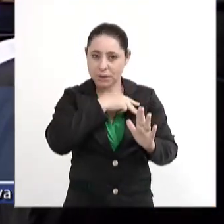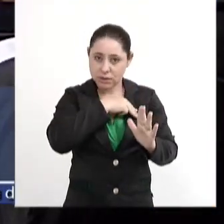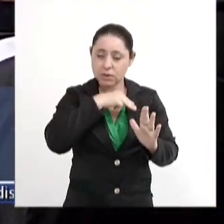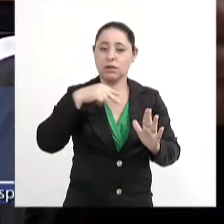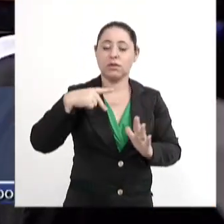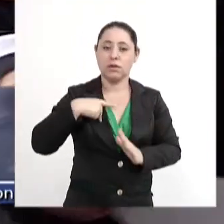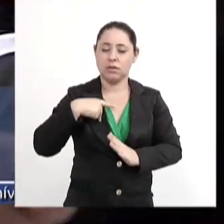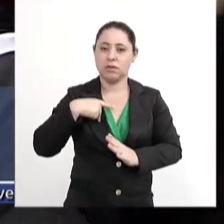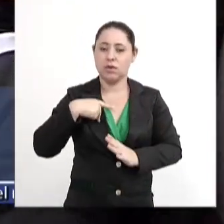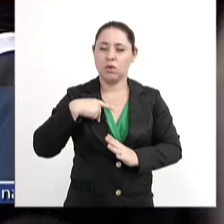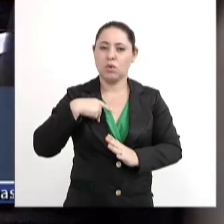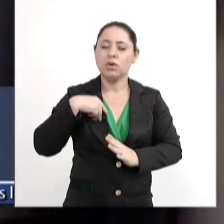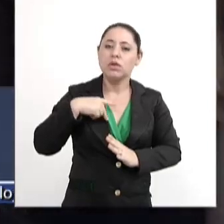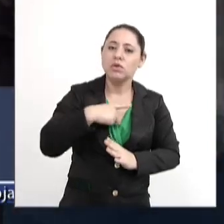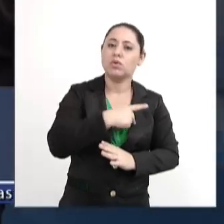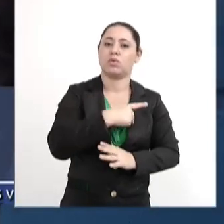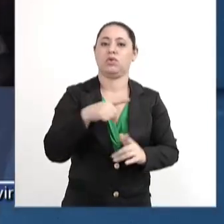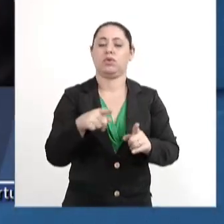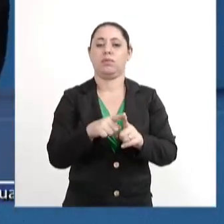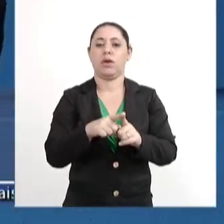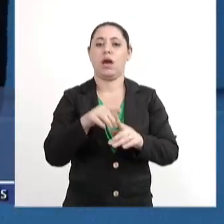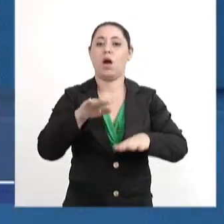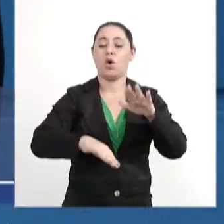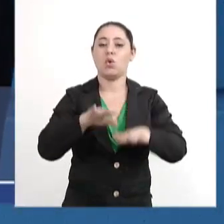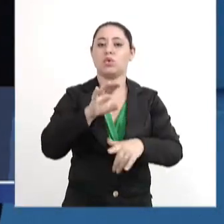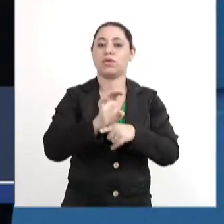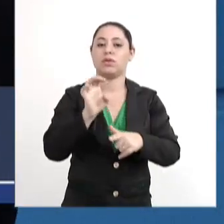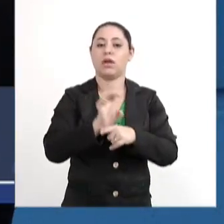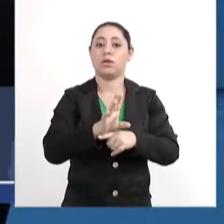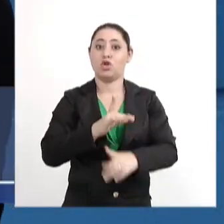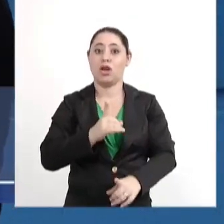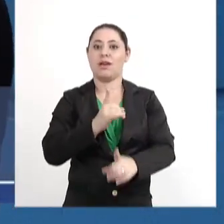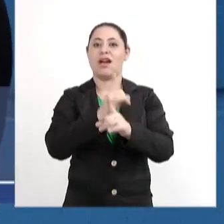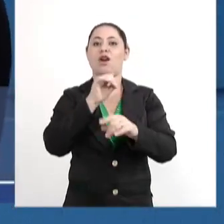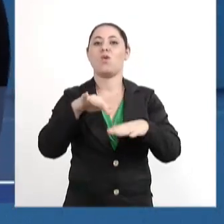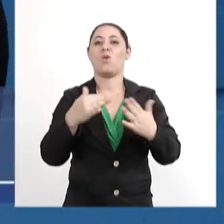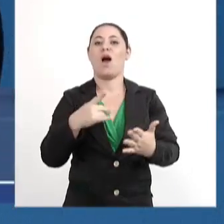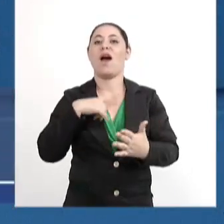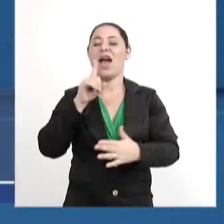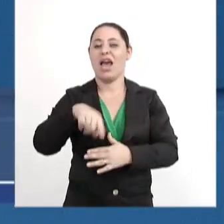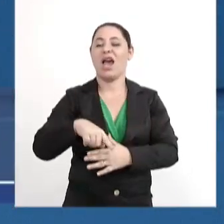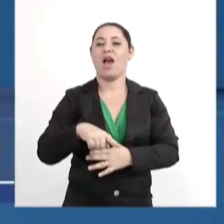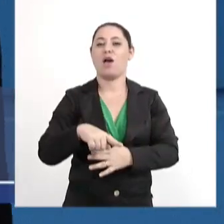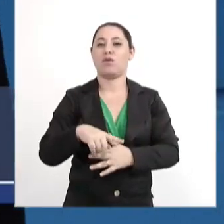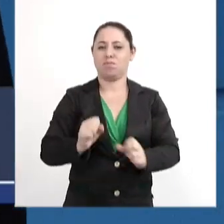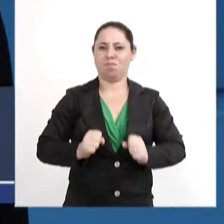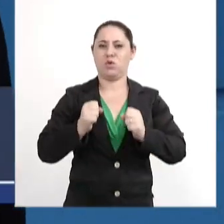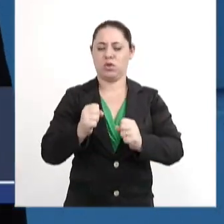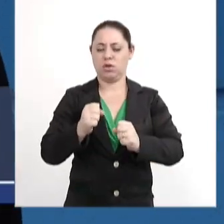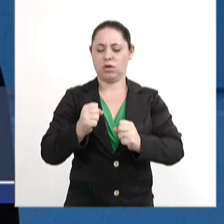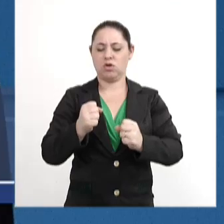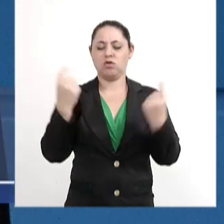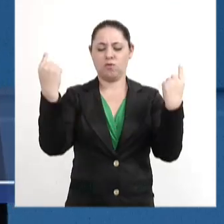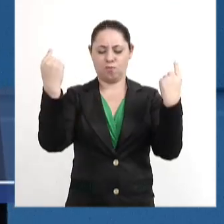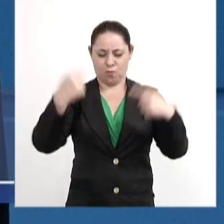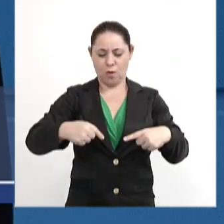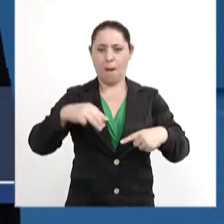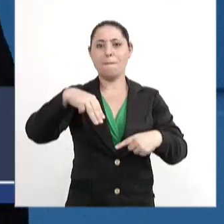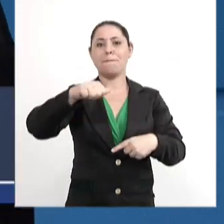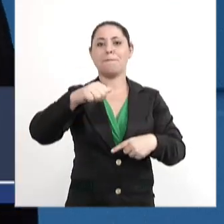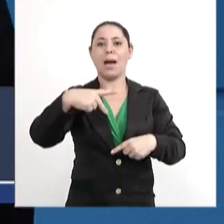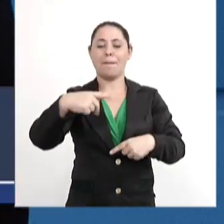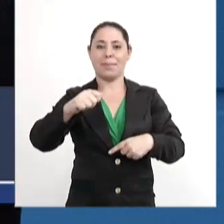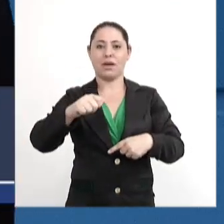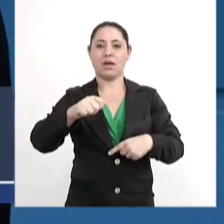estados. Alguns estados, em vanguarda, já descobriram sua competência legislativa e estão enfrentando o mapa.